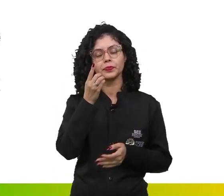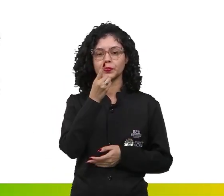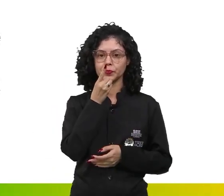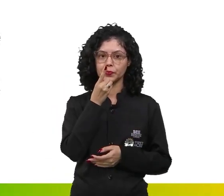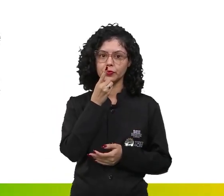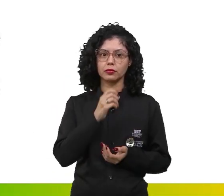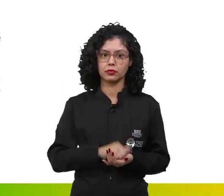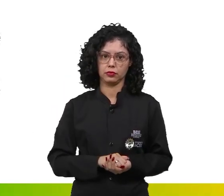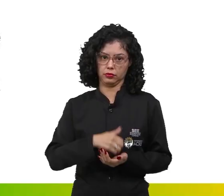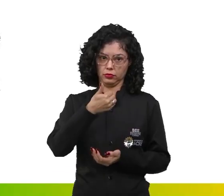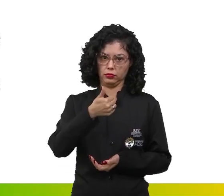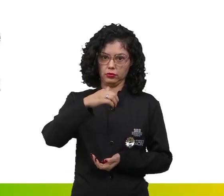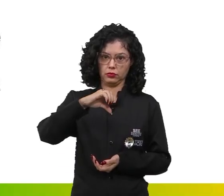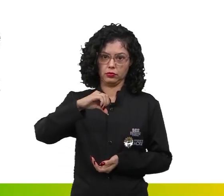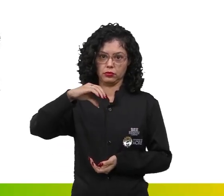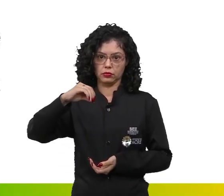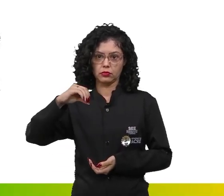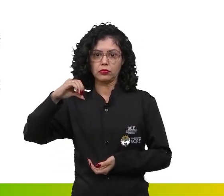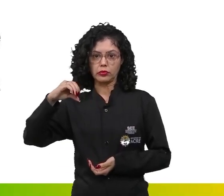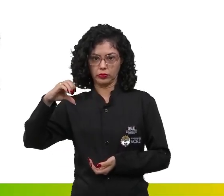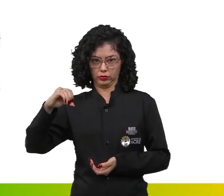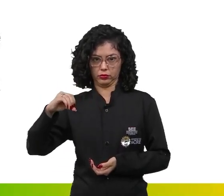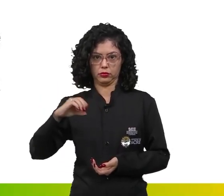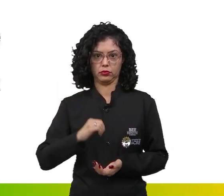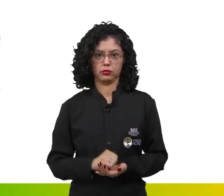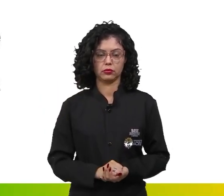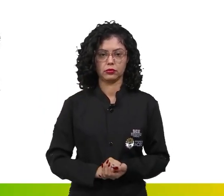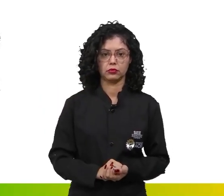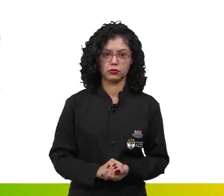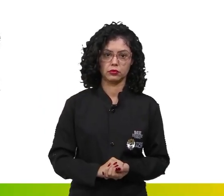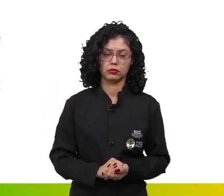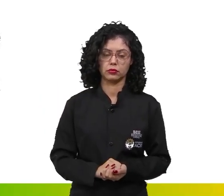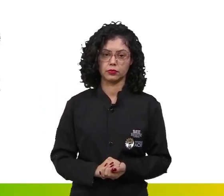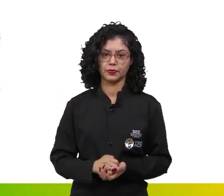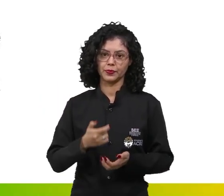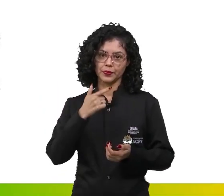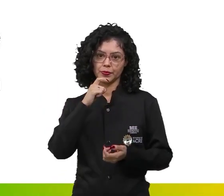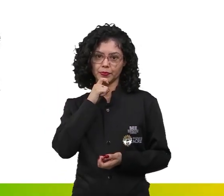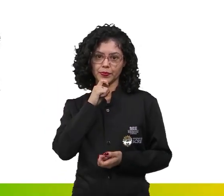citei aqui, que terminou mais ou menos a Guerra Fria.